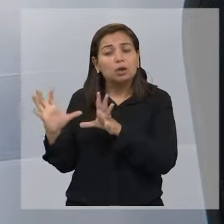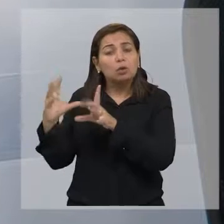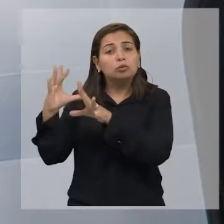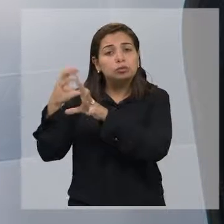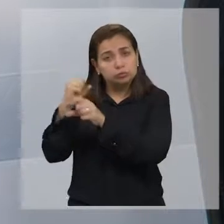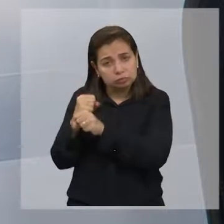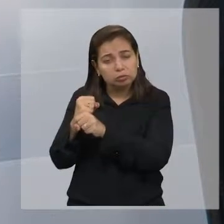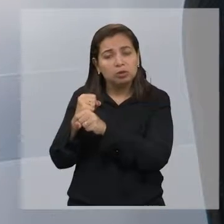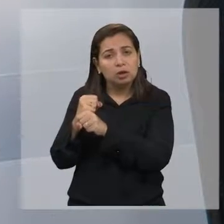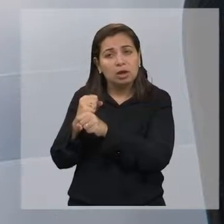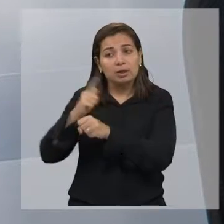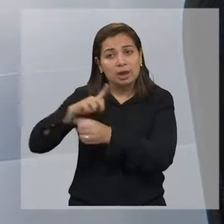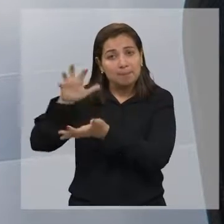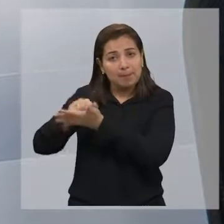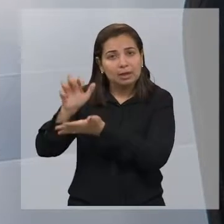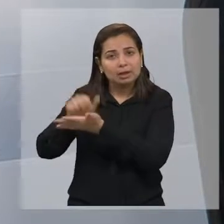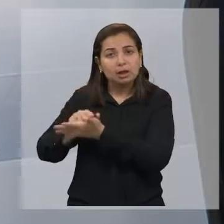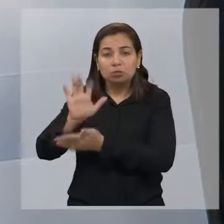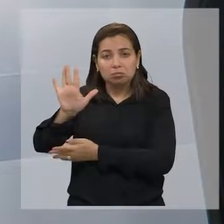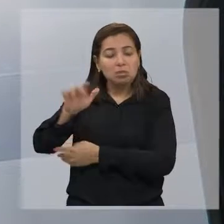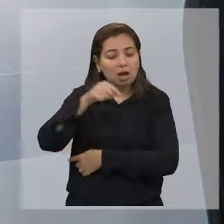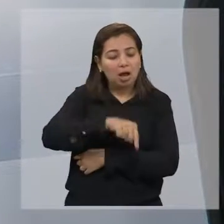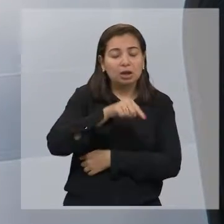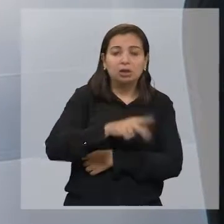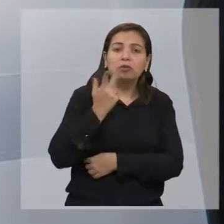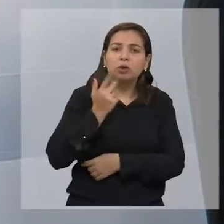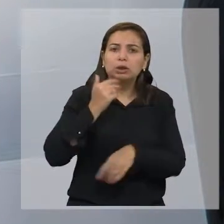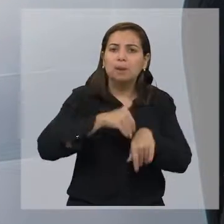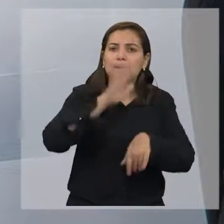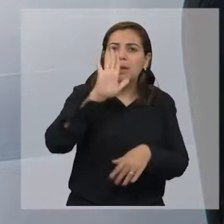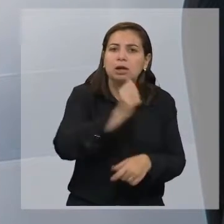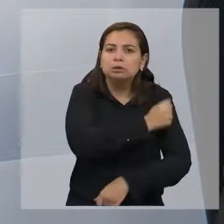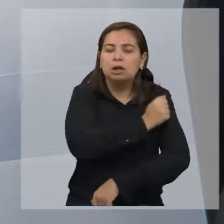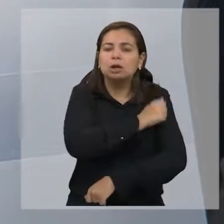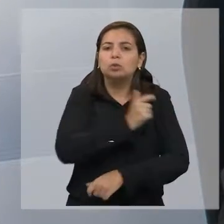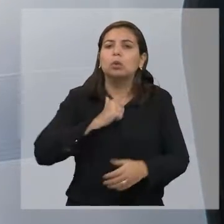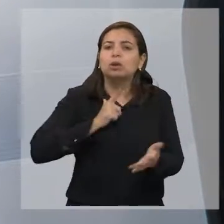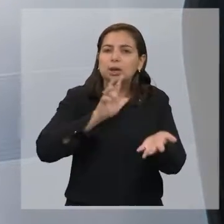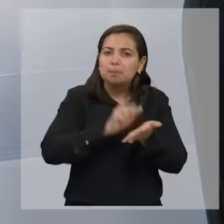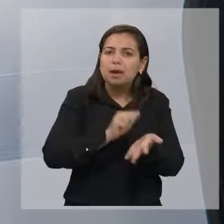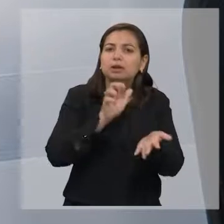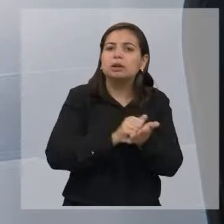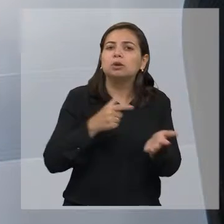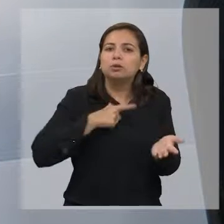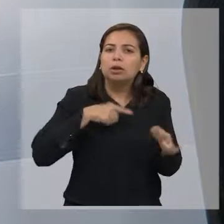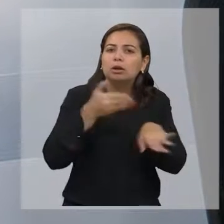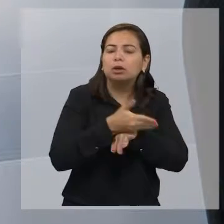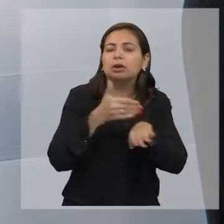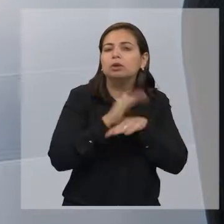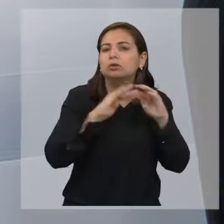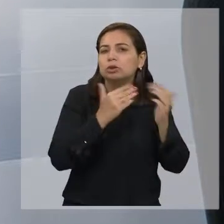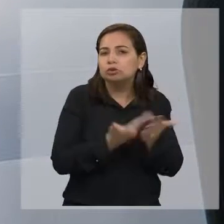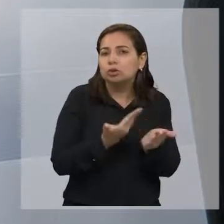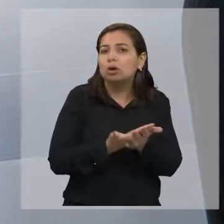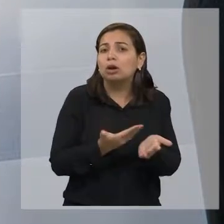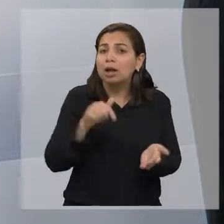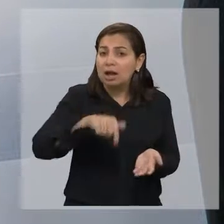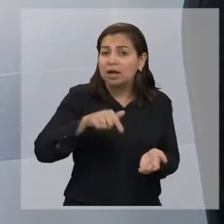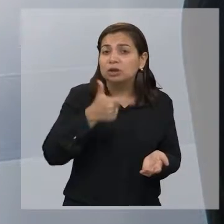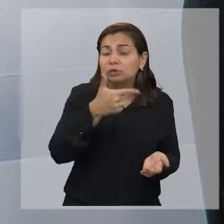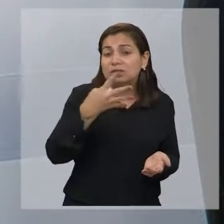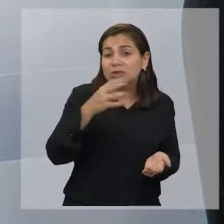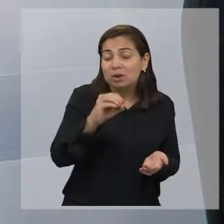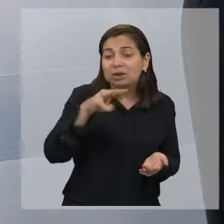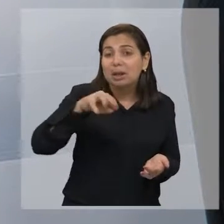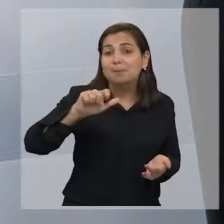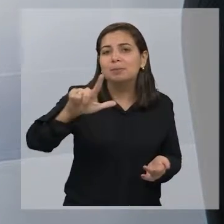capitais, Fortaleza sozinha tem mais alunos matriculados do que todas essas 3 cidades. Fortaleza tem hoje aproximadamente